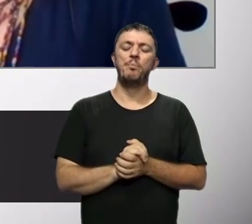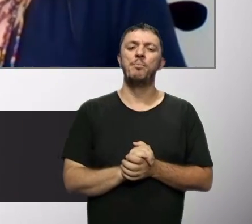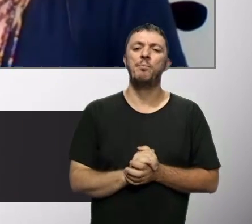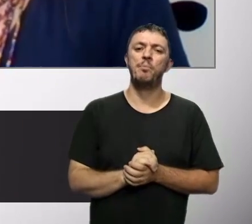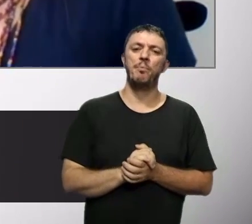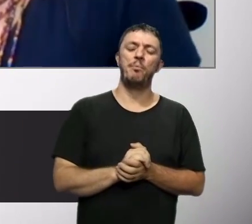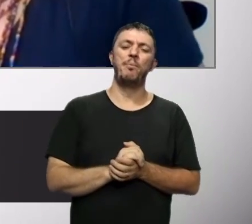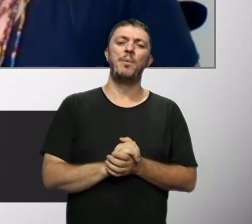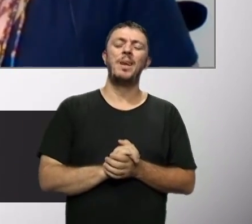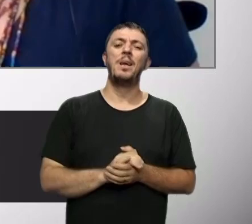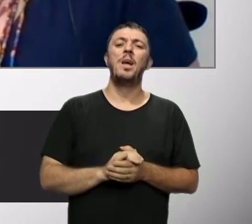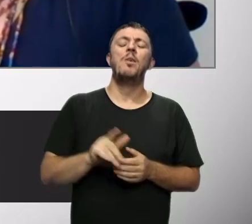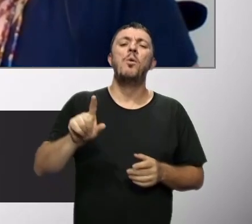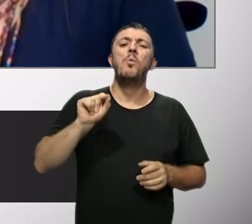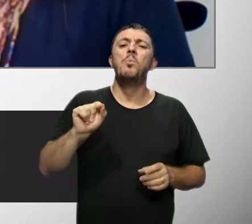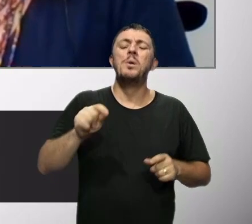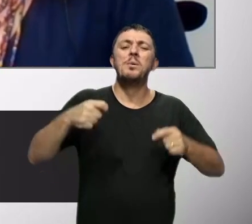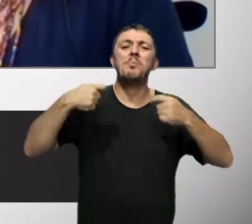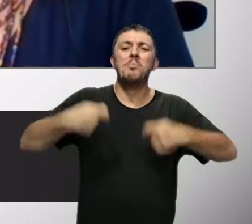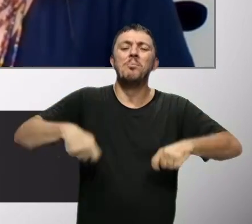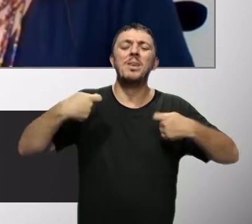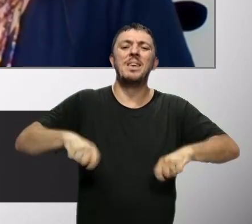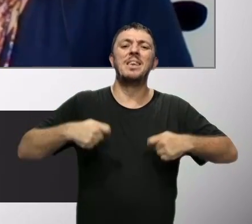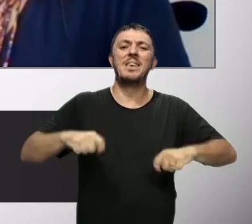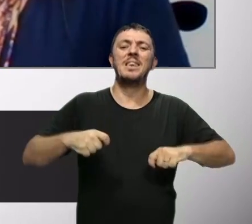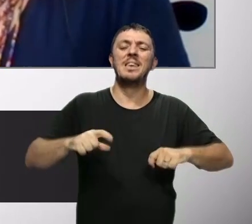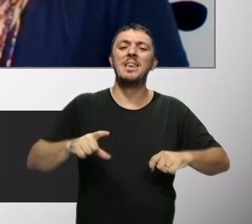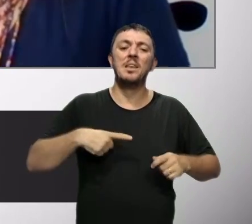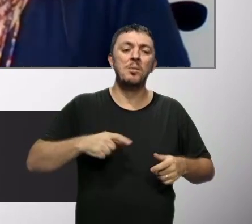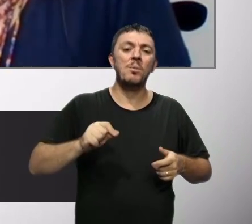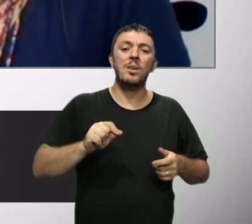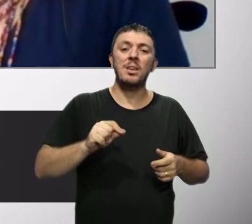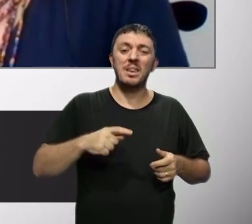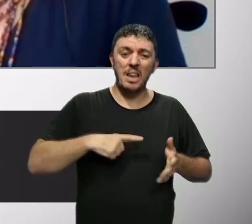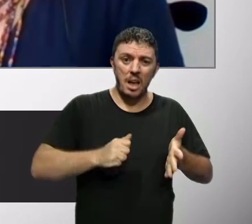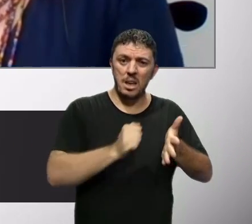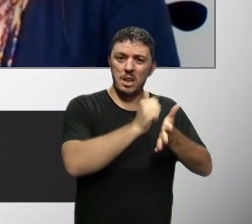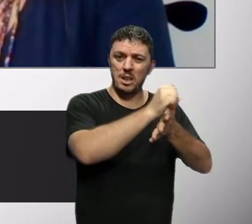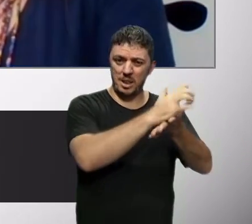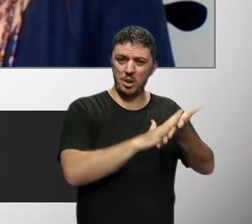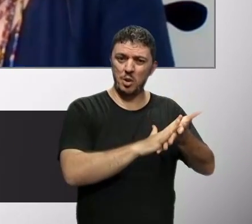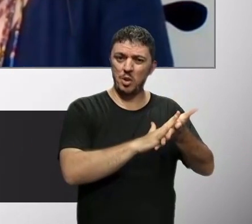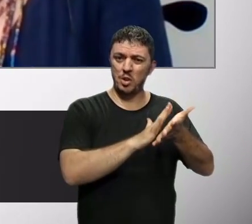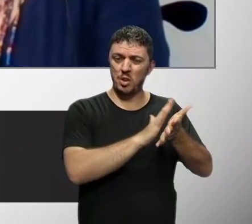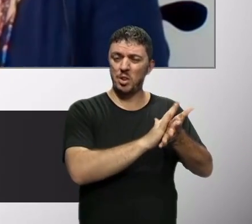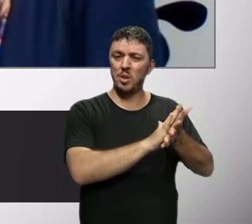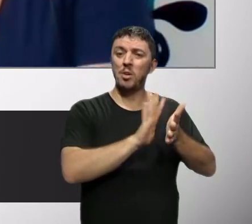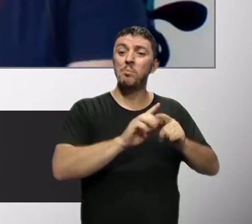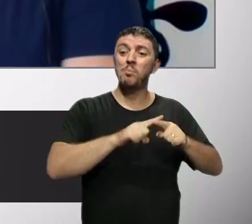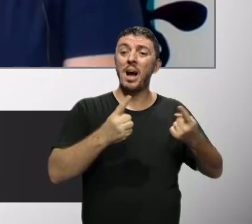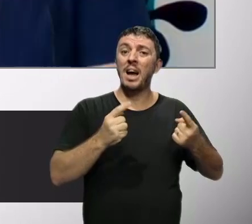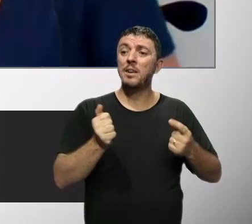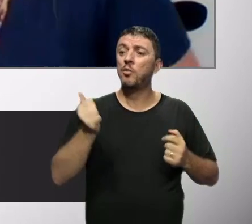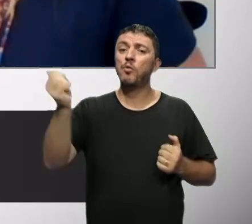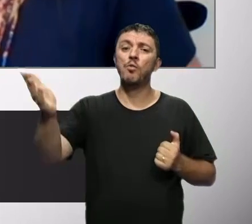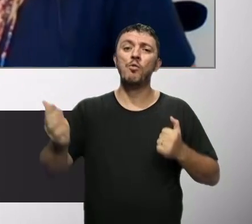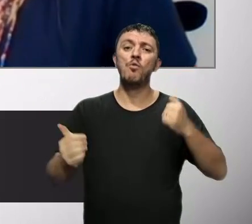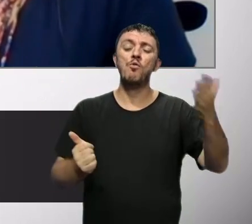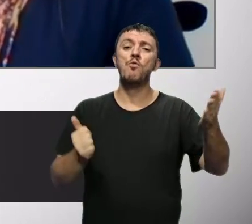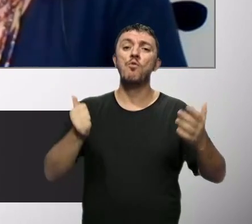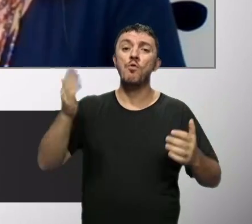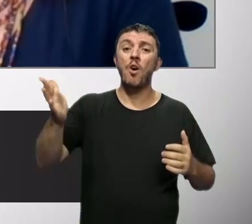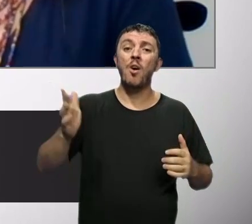são imprescindíveis para tornar as atividades ao ar livre uma realidade cada vez mais presente